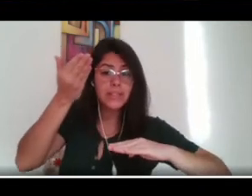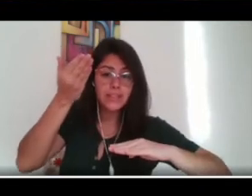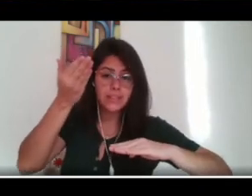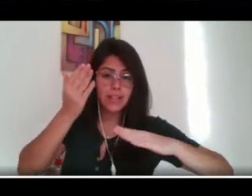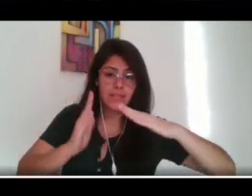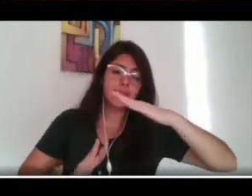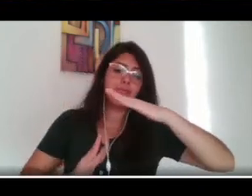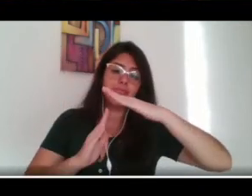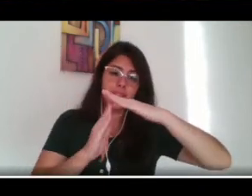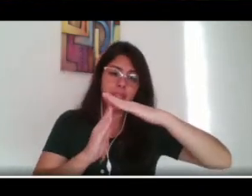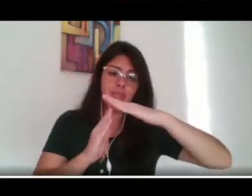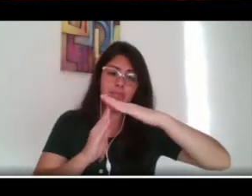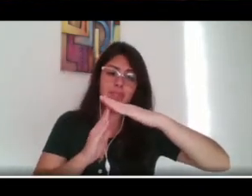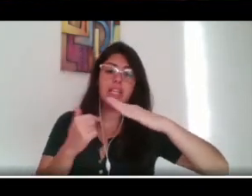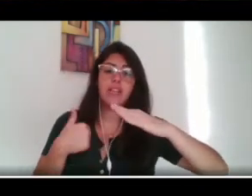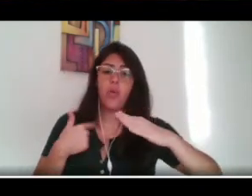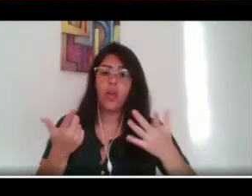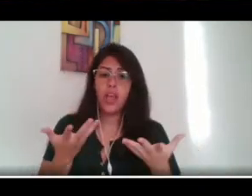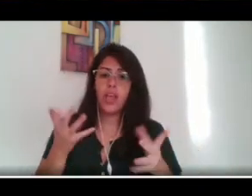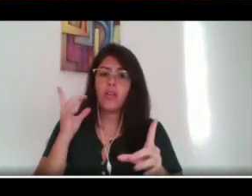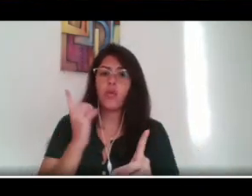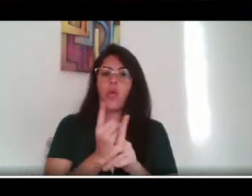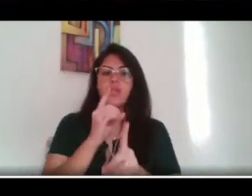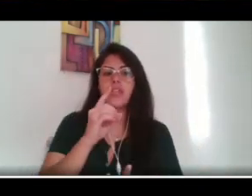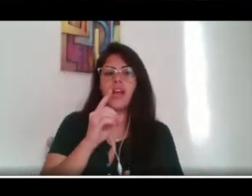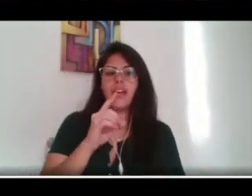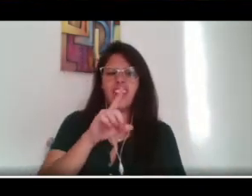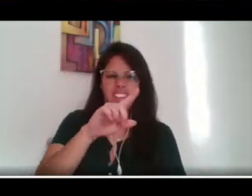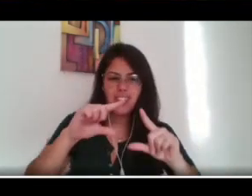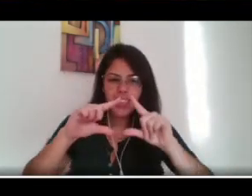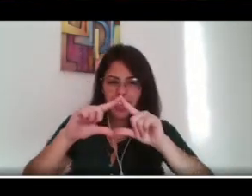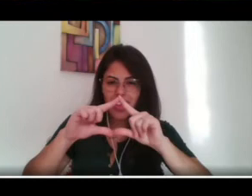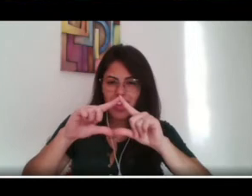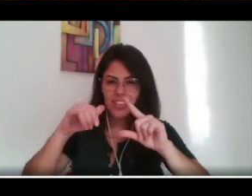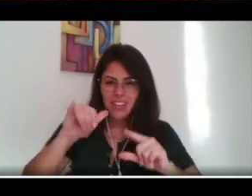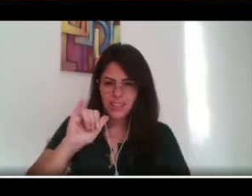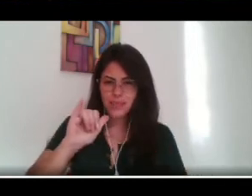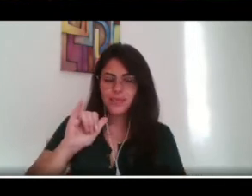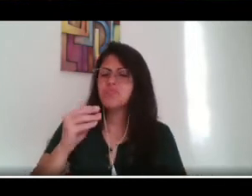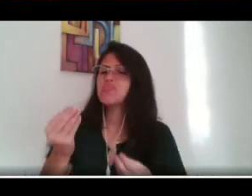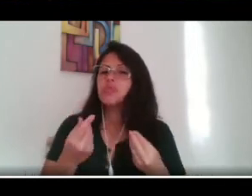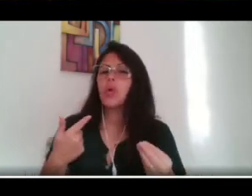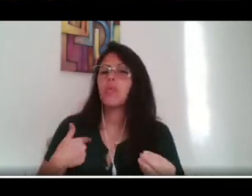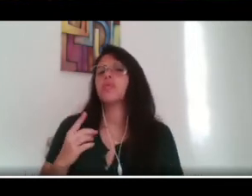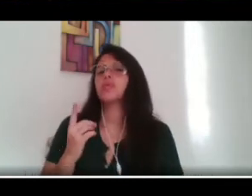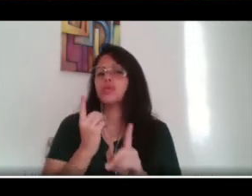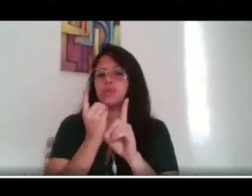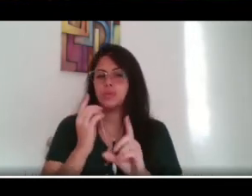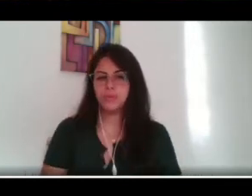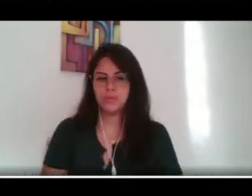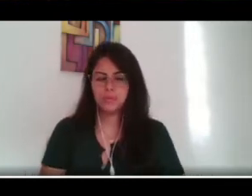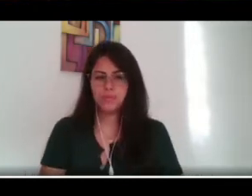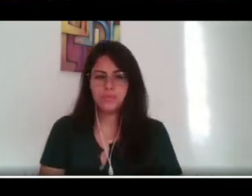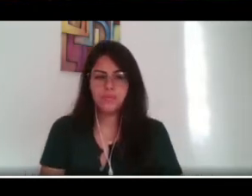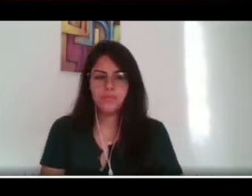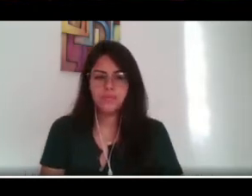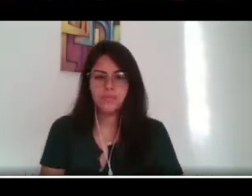Como é que eu acho isso? Eu posso fazer simplesmente usar aquela... observe que ele